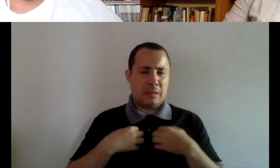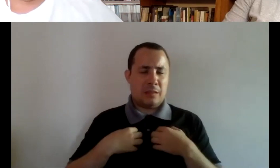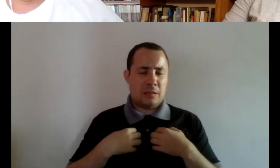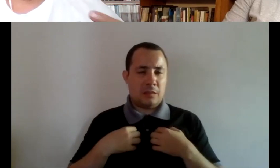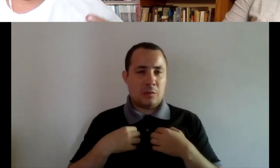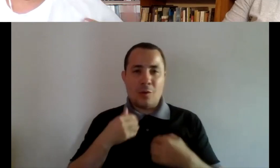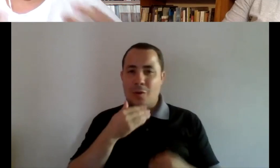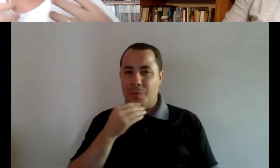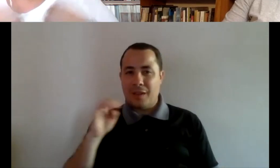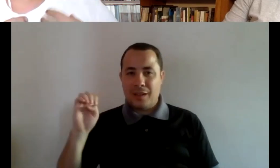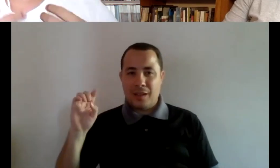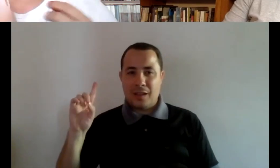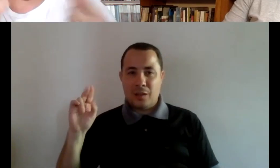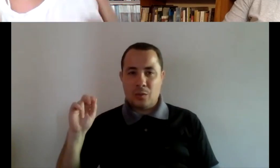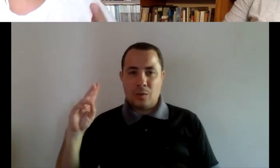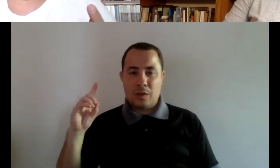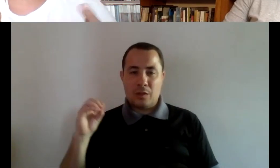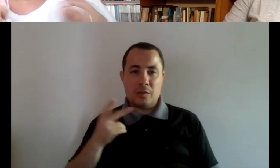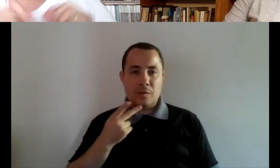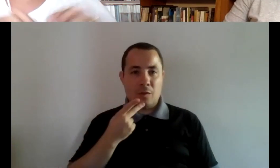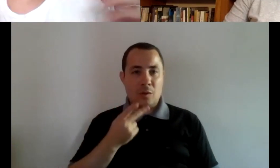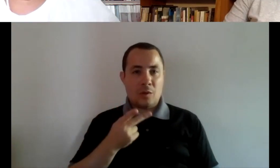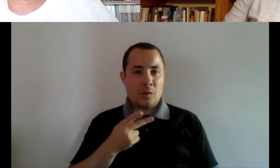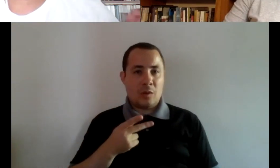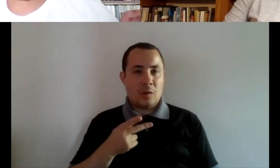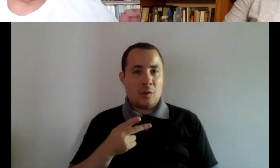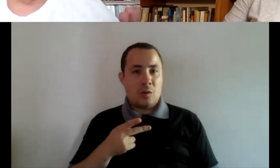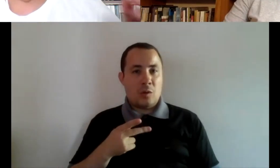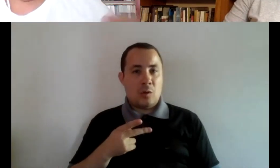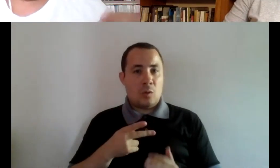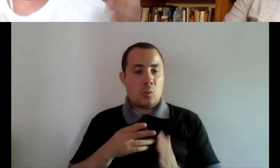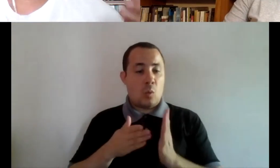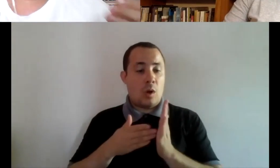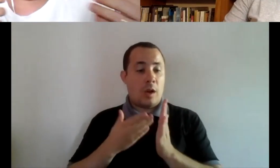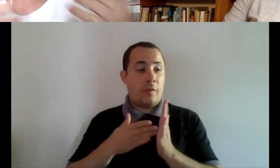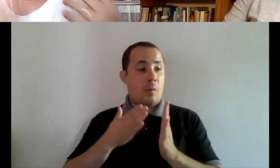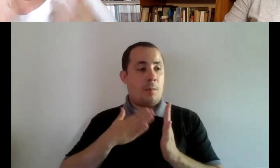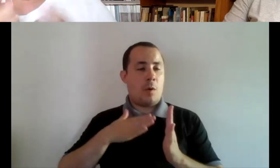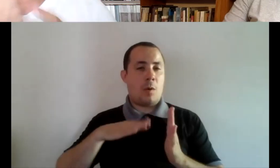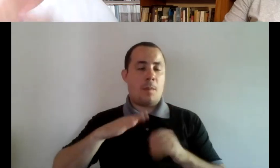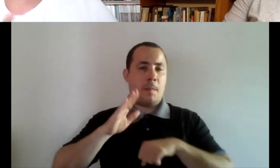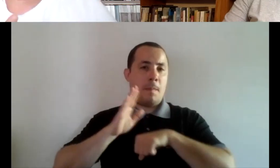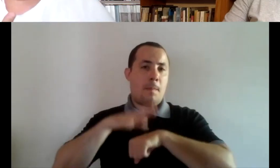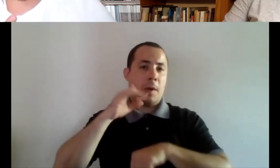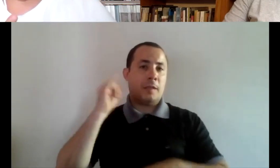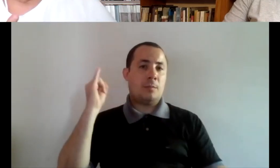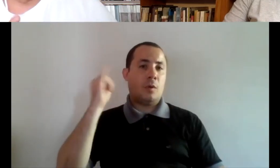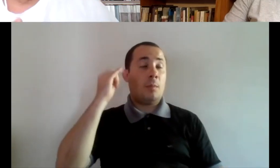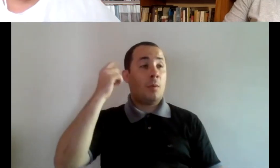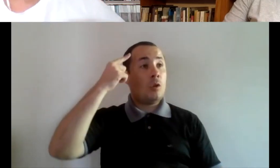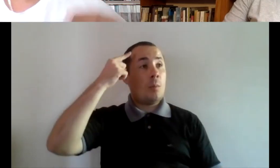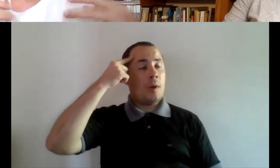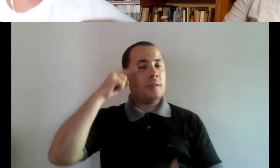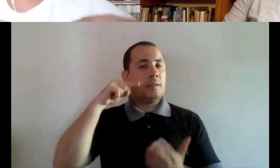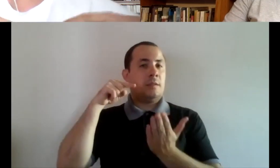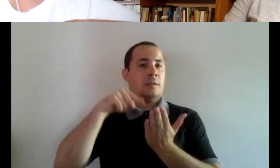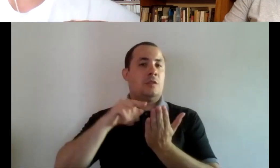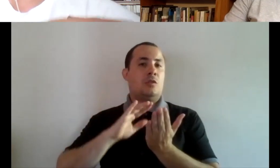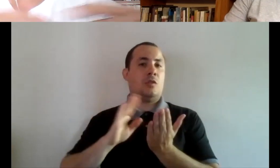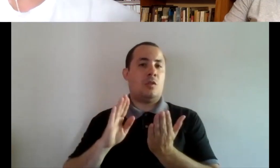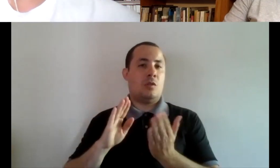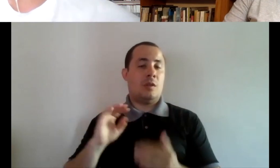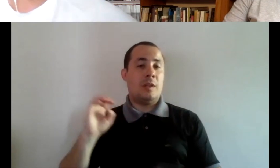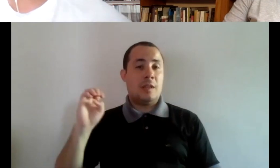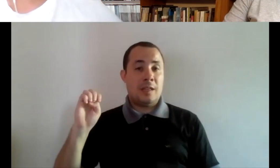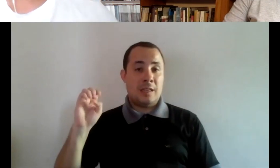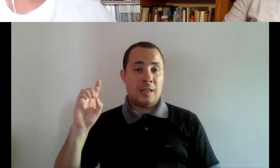olha, para o autor, o livro dele é o mais importante do mundo, porque é claro que ele está pensando só naquele livro. O editor está pensando